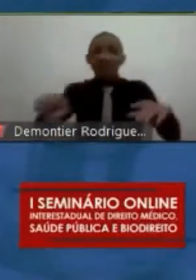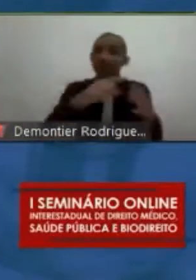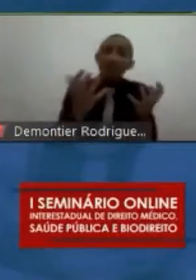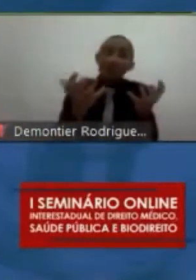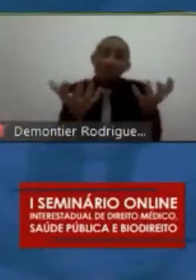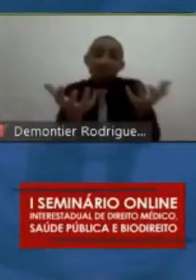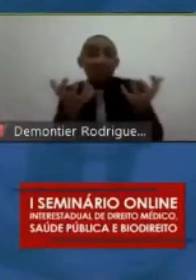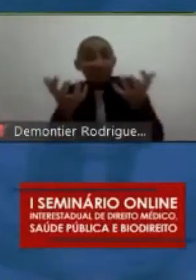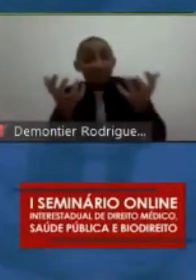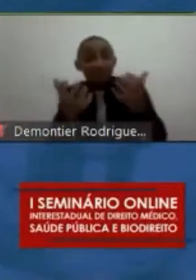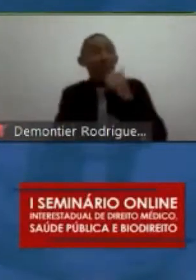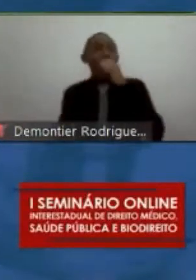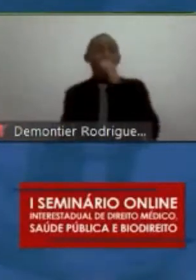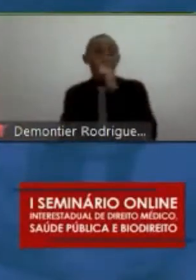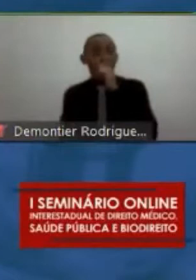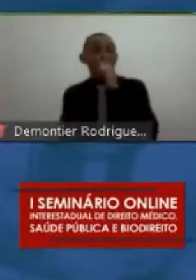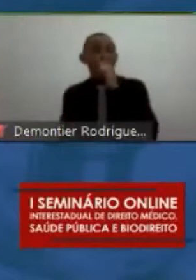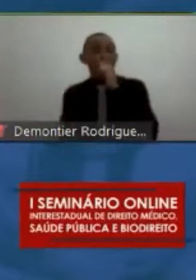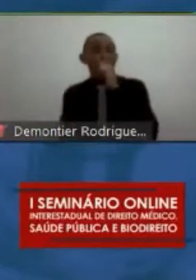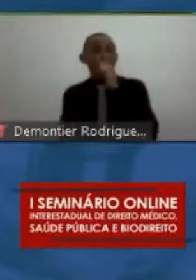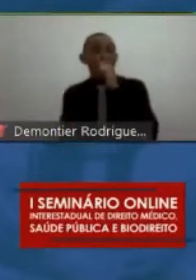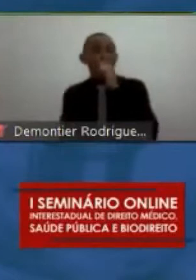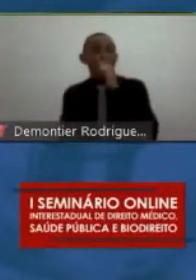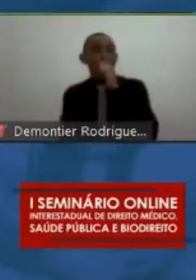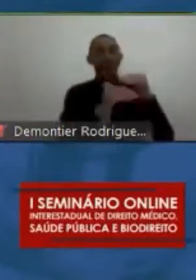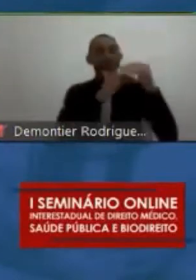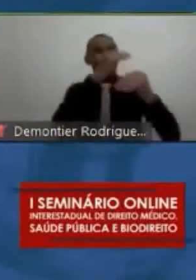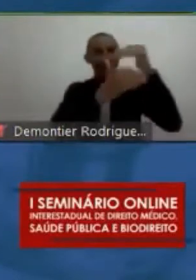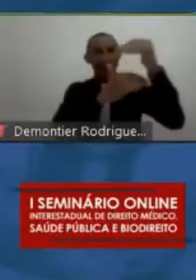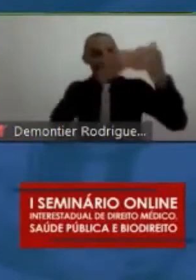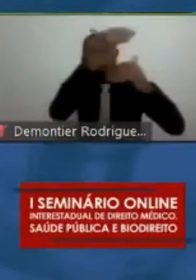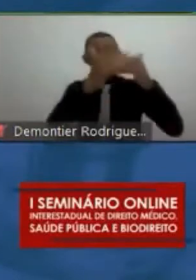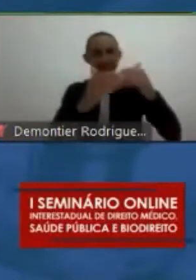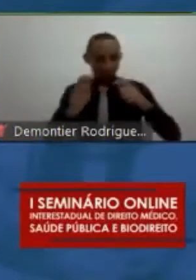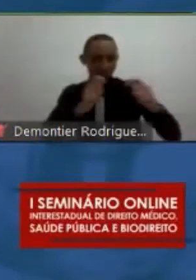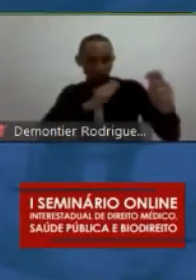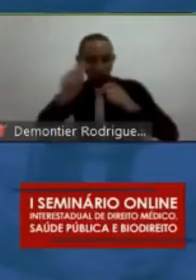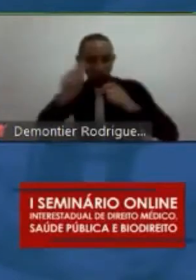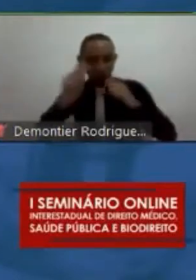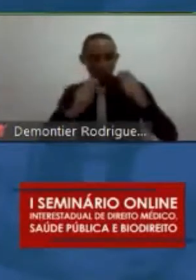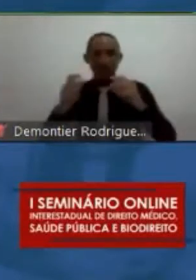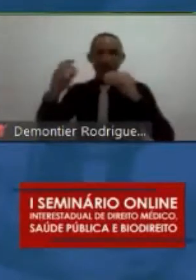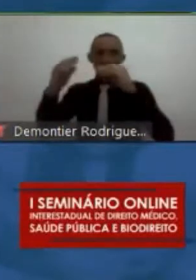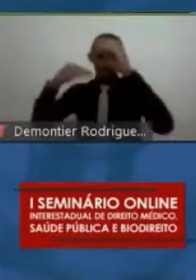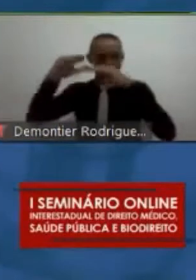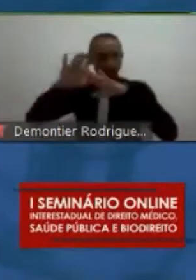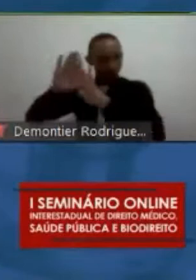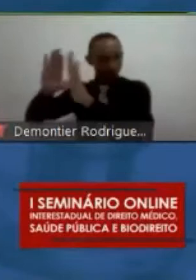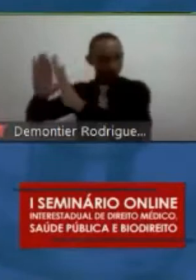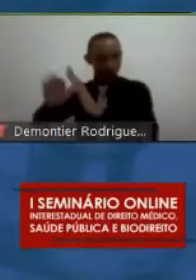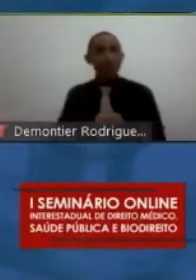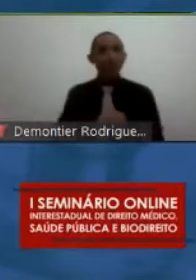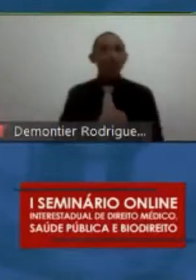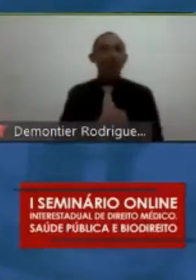fazer melhor, uma vez que nós temos cada vez mais recurso do sangue à disposição. Como